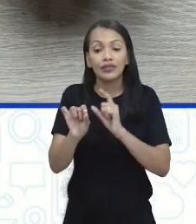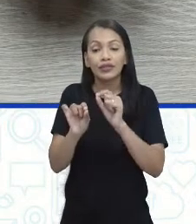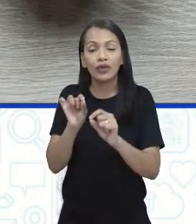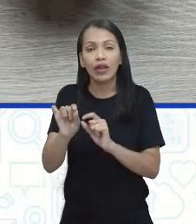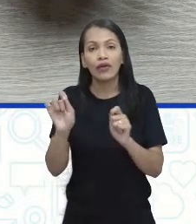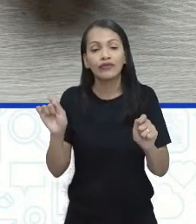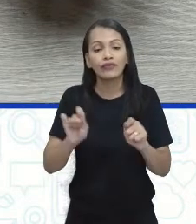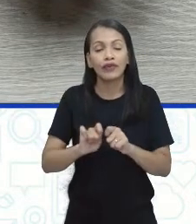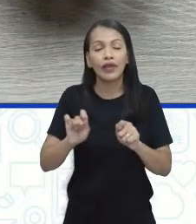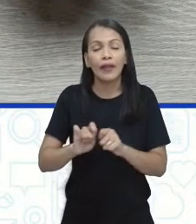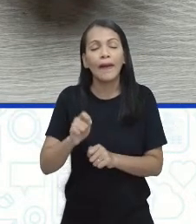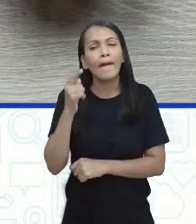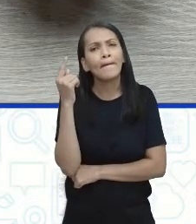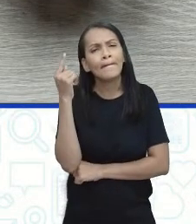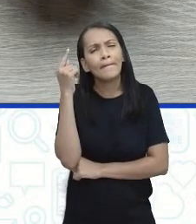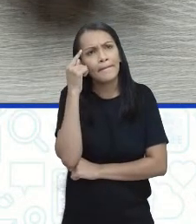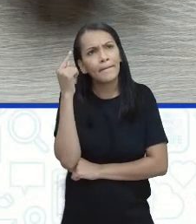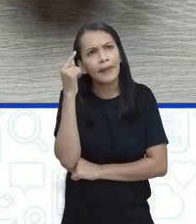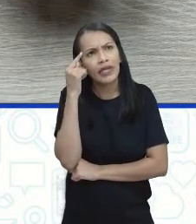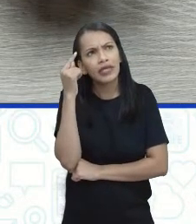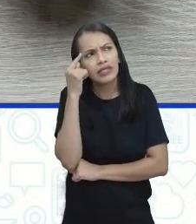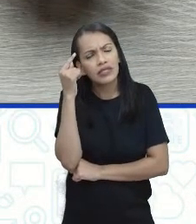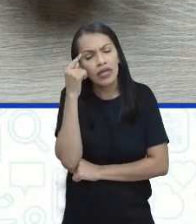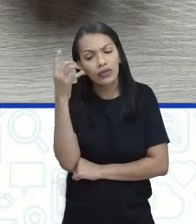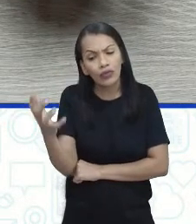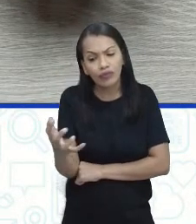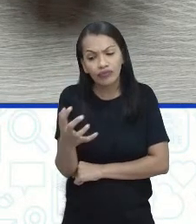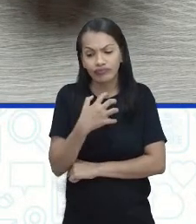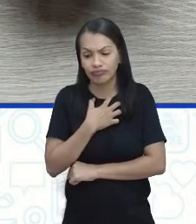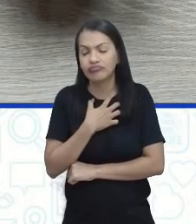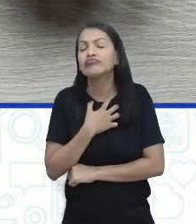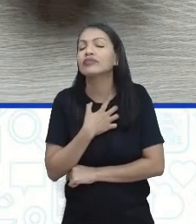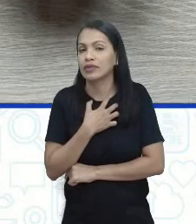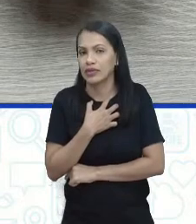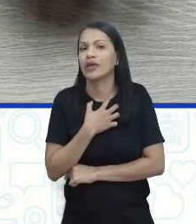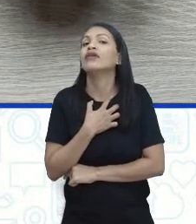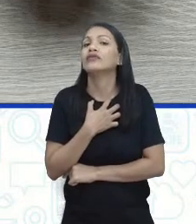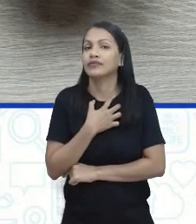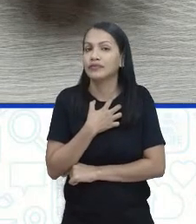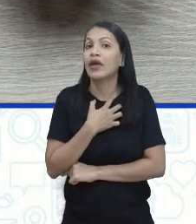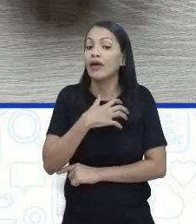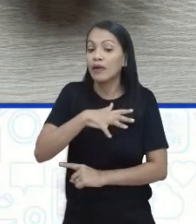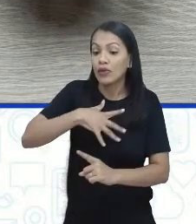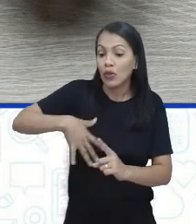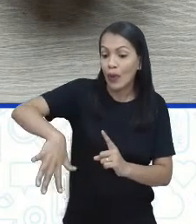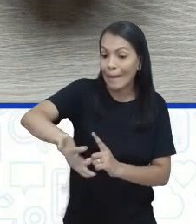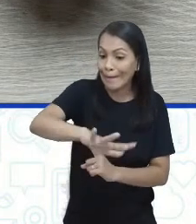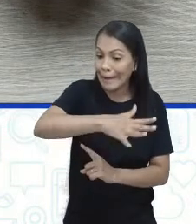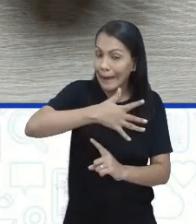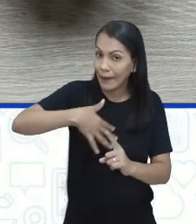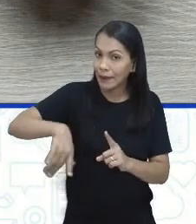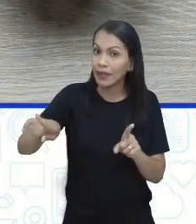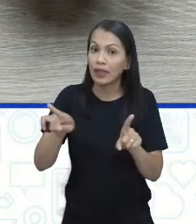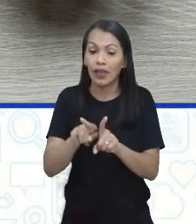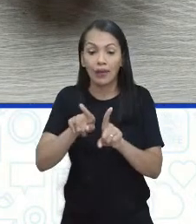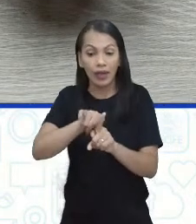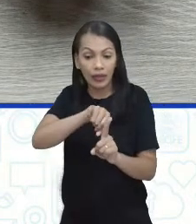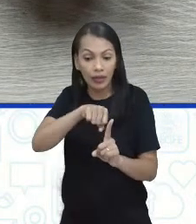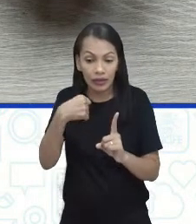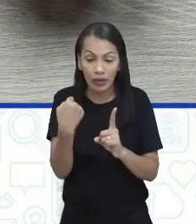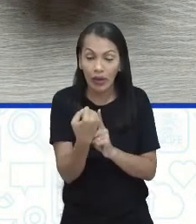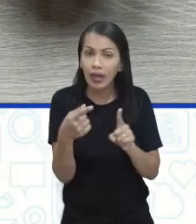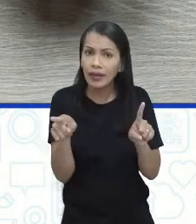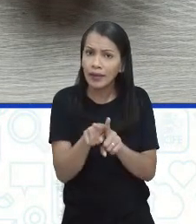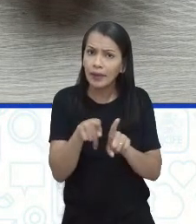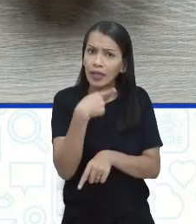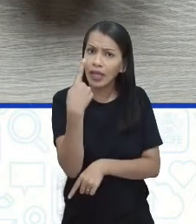feita pensando no impacto que terá no meio ambiente, na sociedade e até nas suas